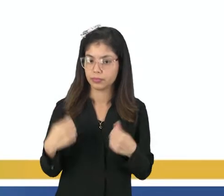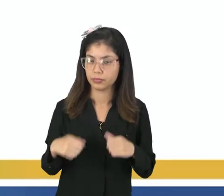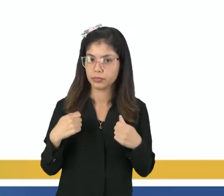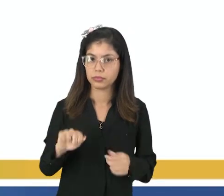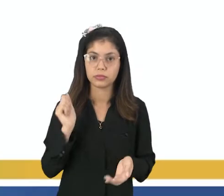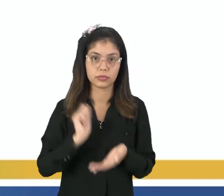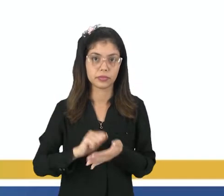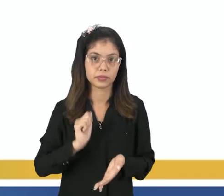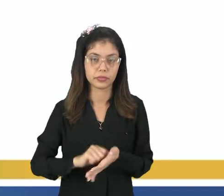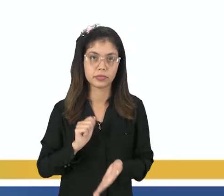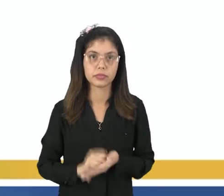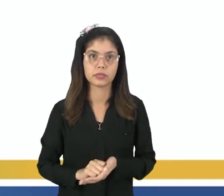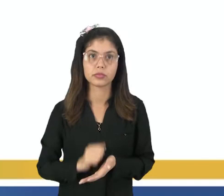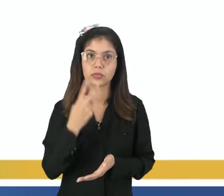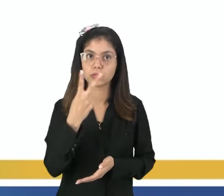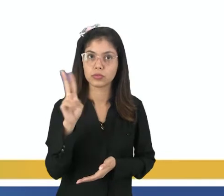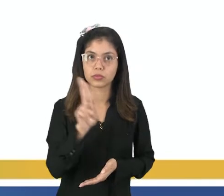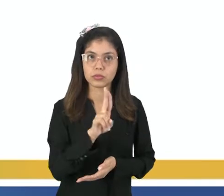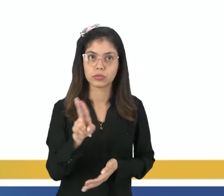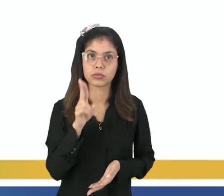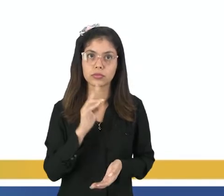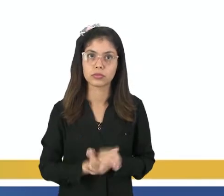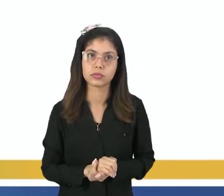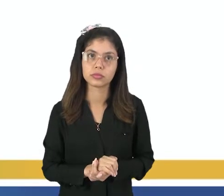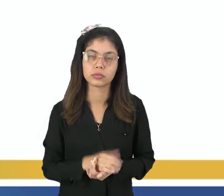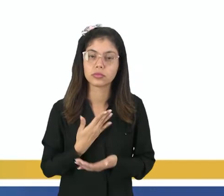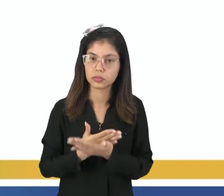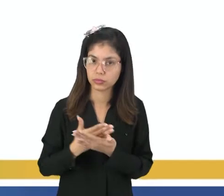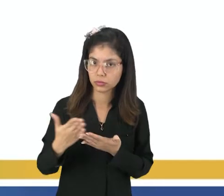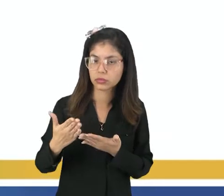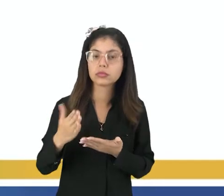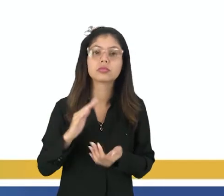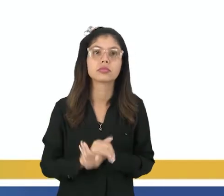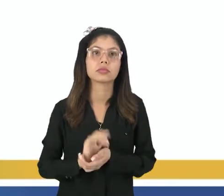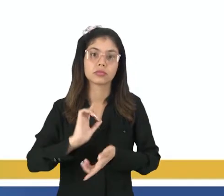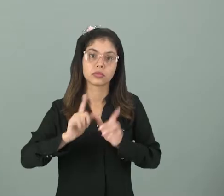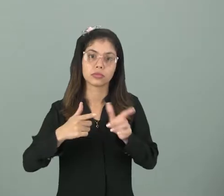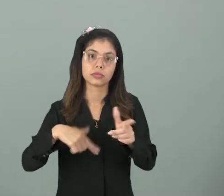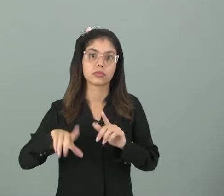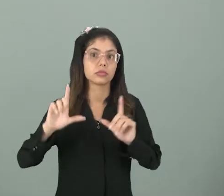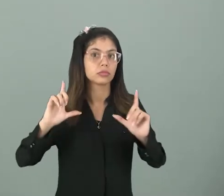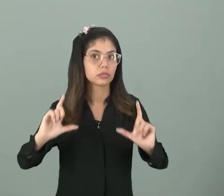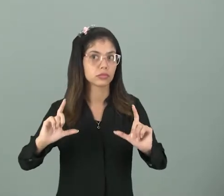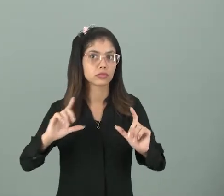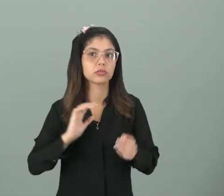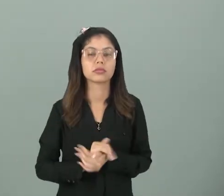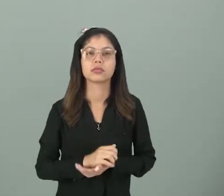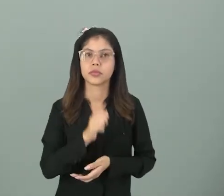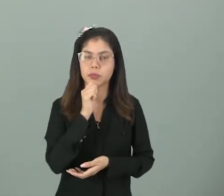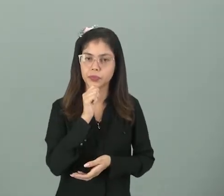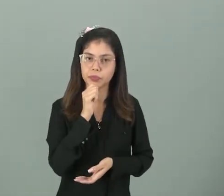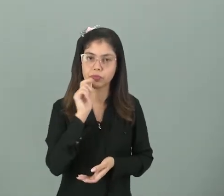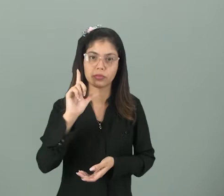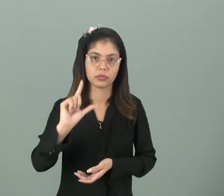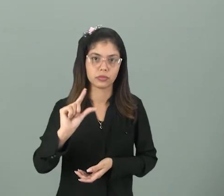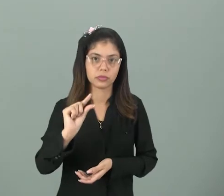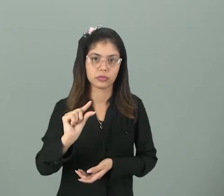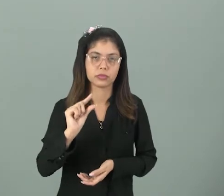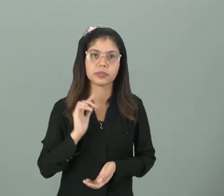precisa ser escrito por dois nomes. O primeiro nome se inicia com letra maiúscula, o segundo se inicia com